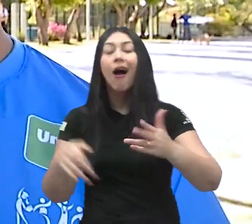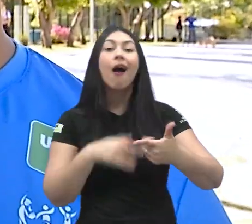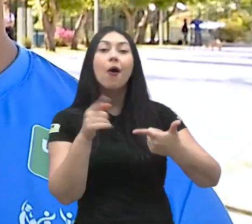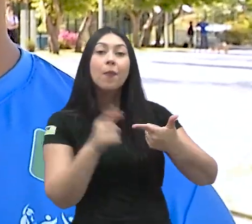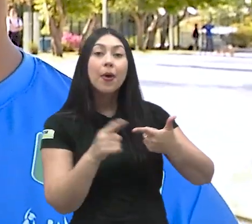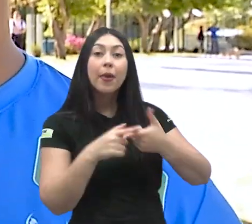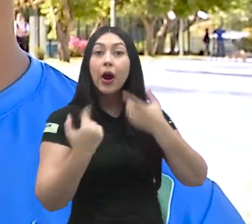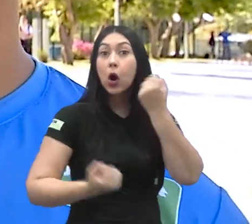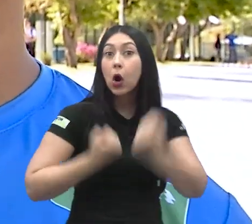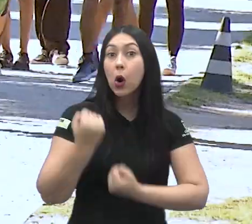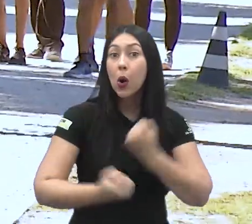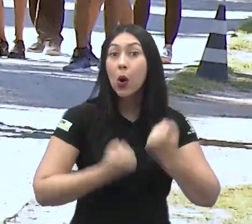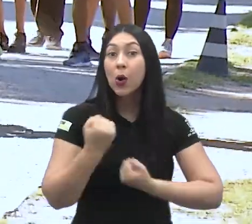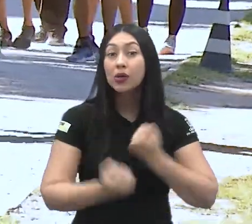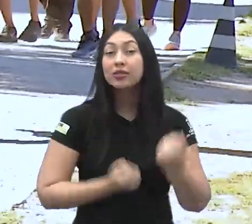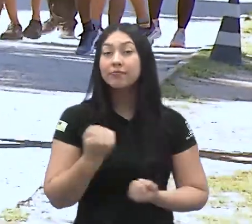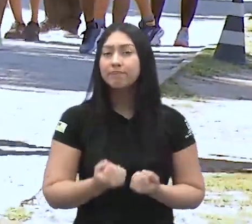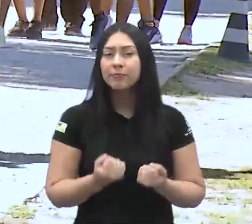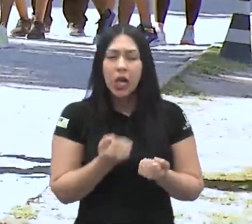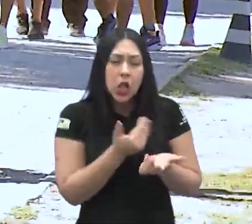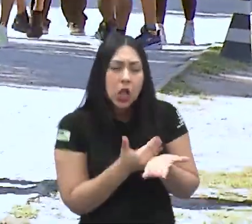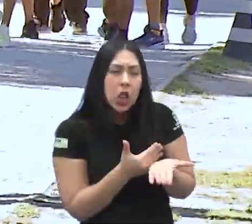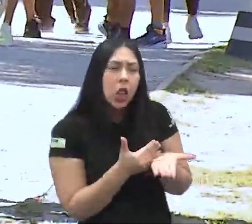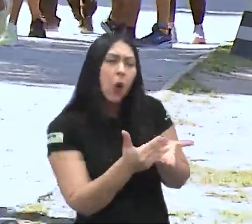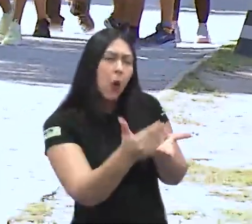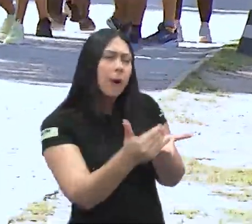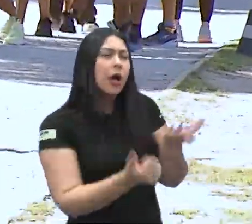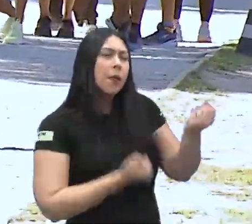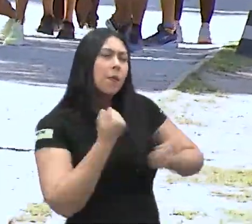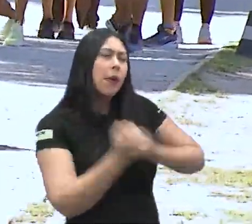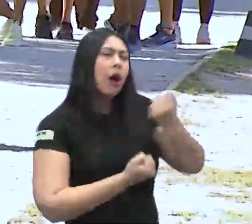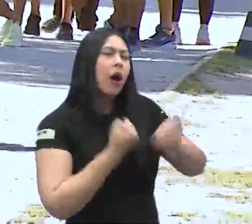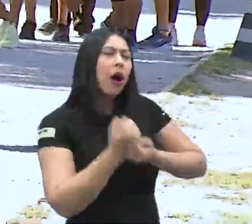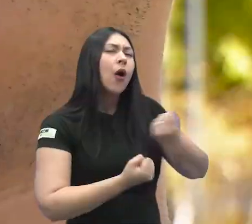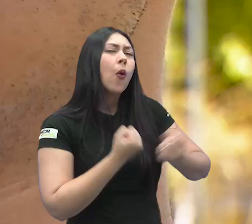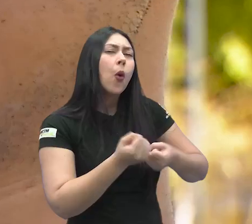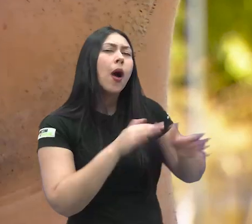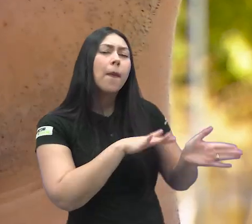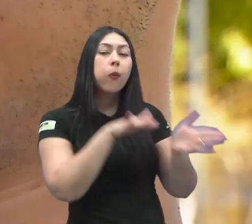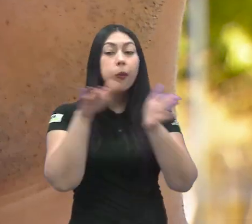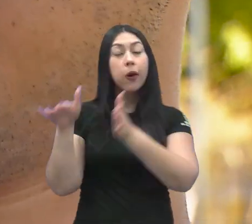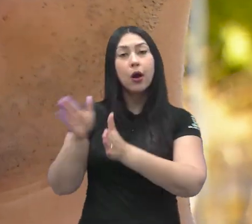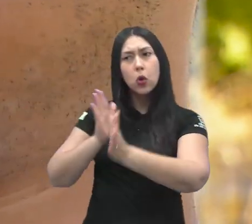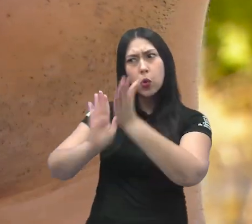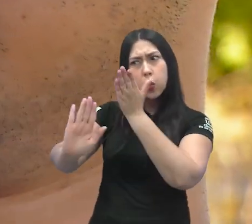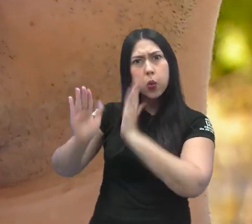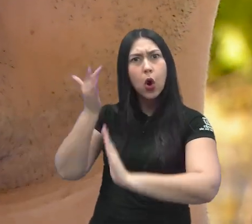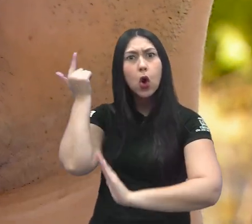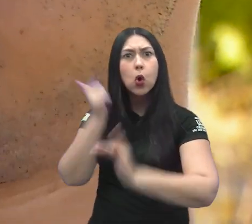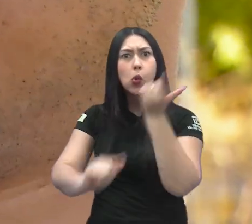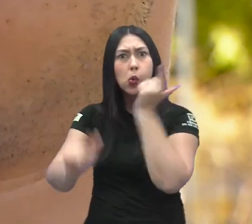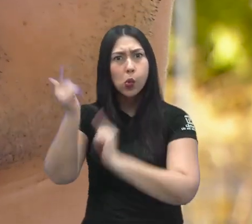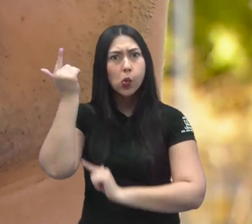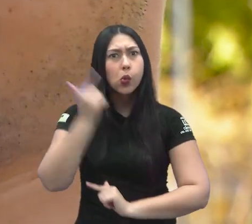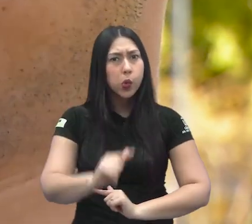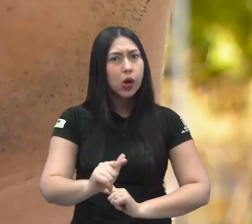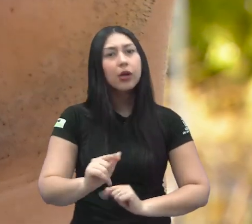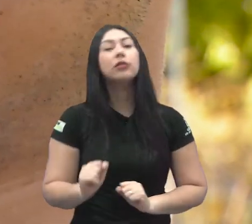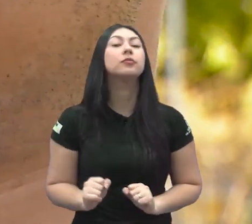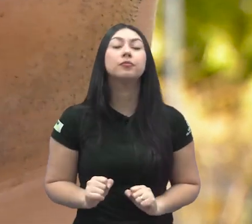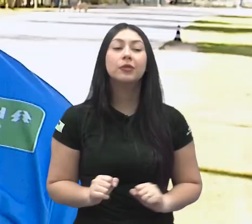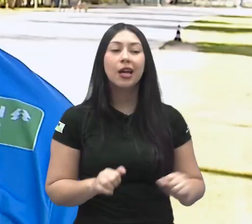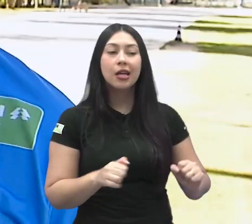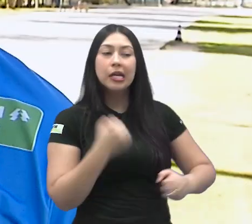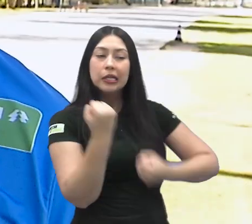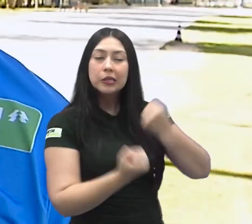agora o paratletismo. Ainda iniciante no paratletismo, foi no karatê que ele alcançou grandes